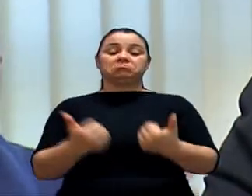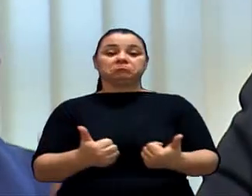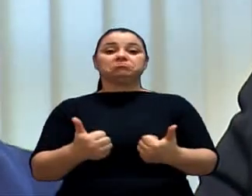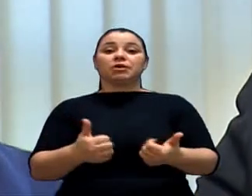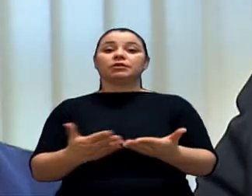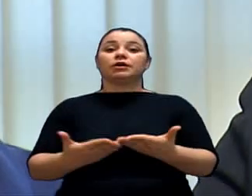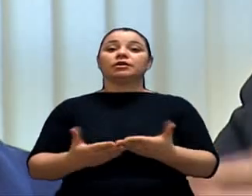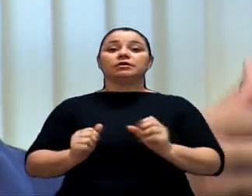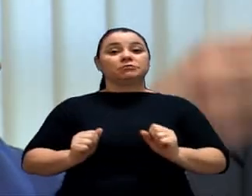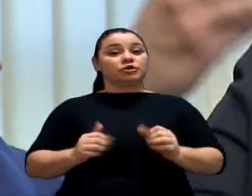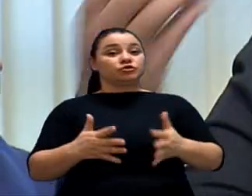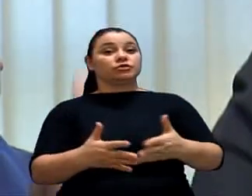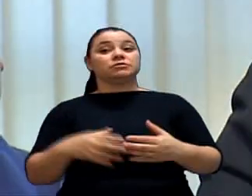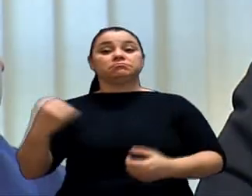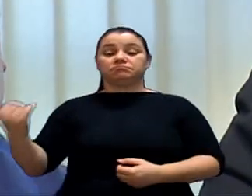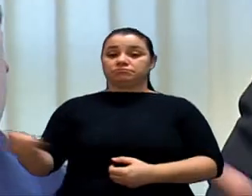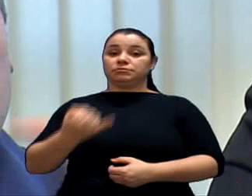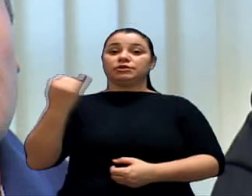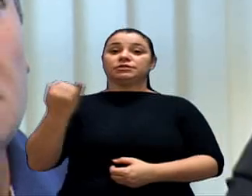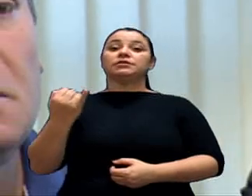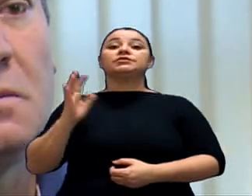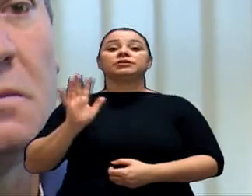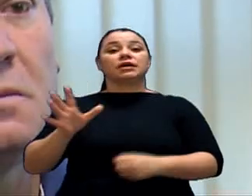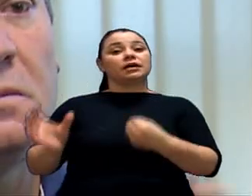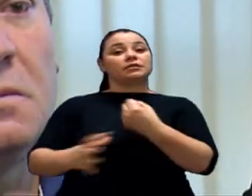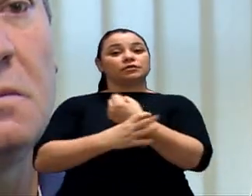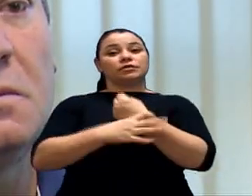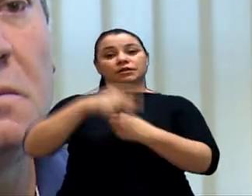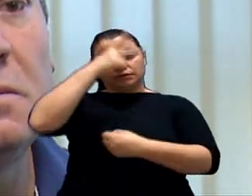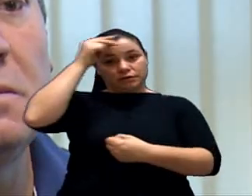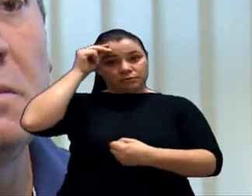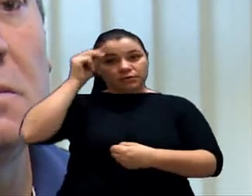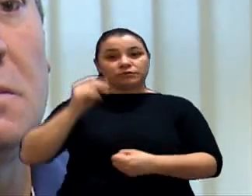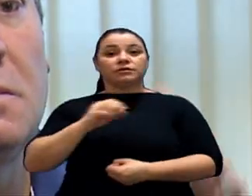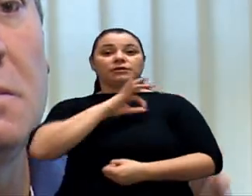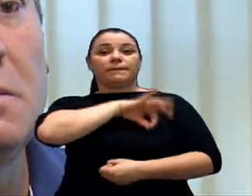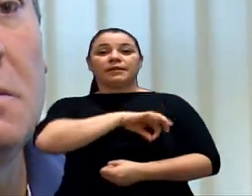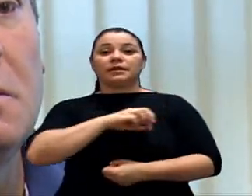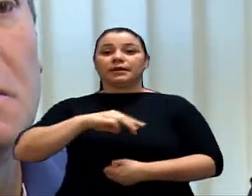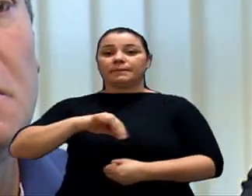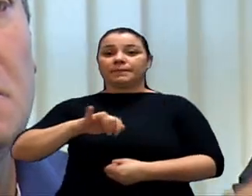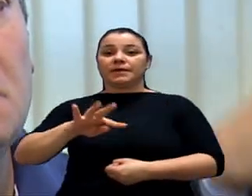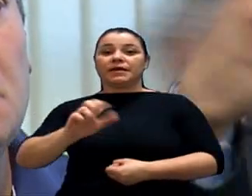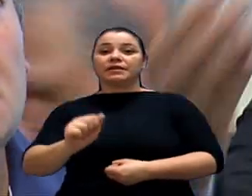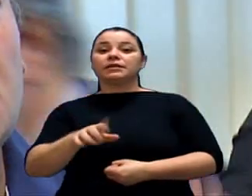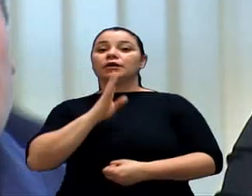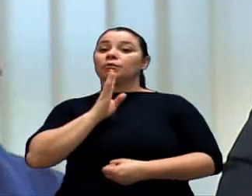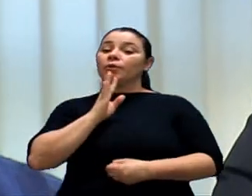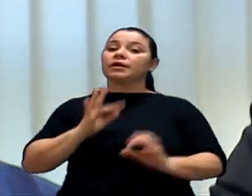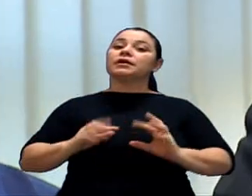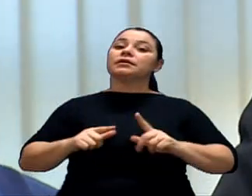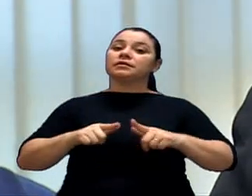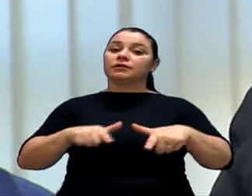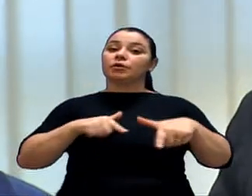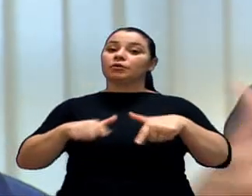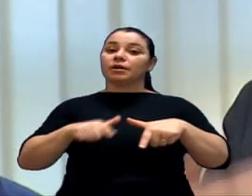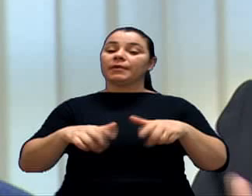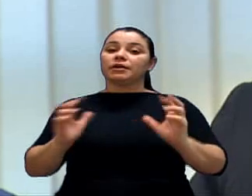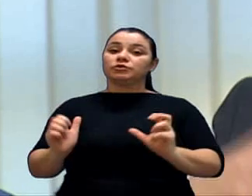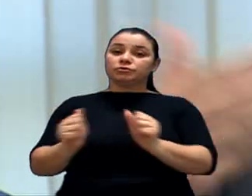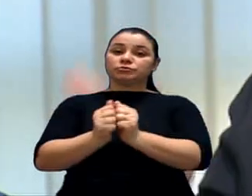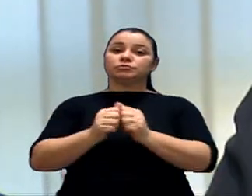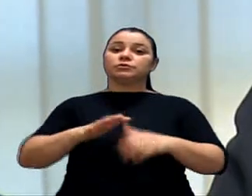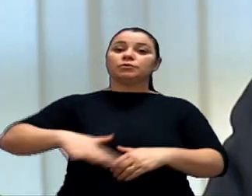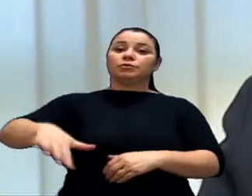uma corporação tão importante que é a da Segurança Pública, a Polícia Militar. Conheci e conheço o trabalho junto